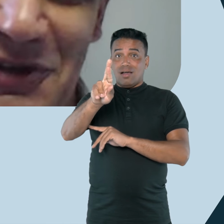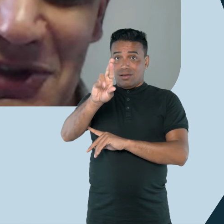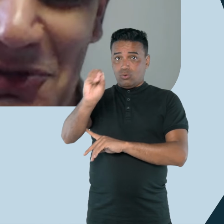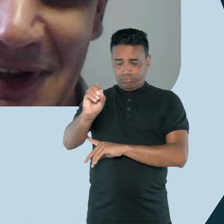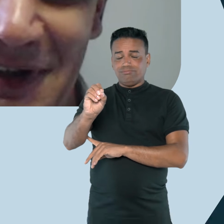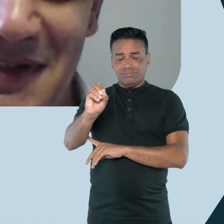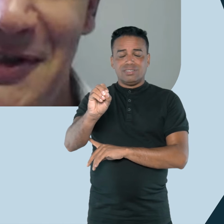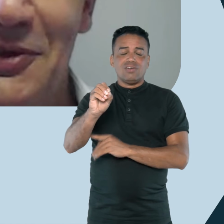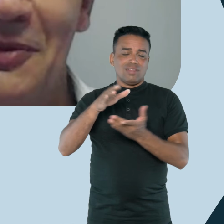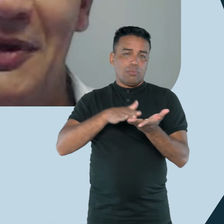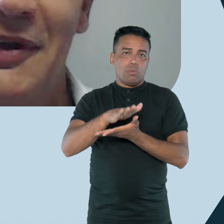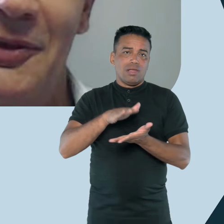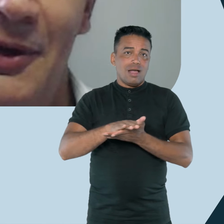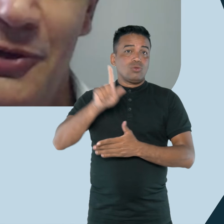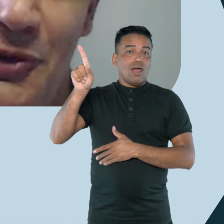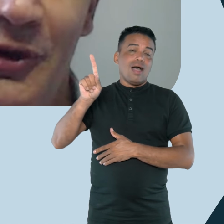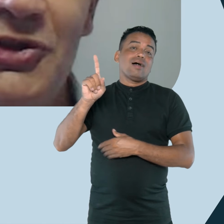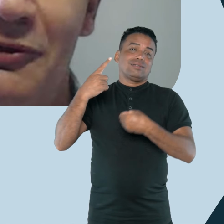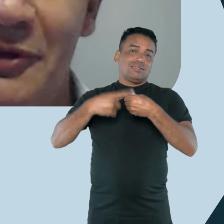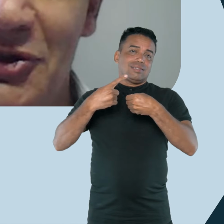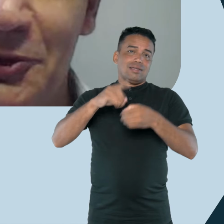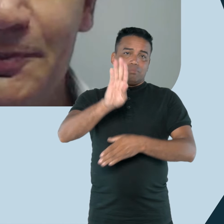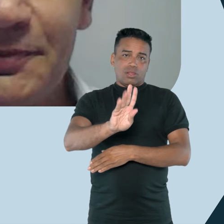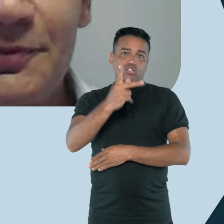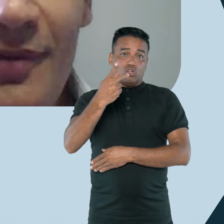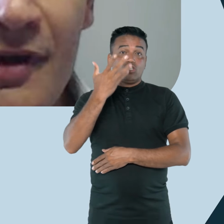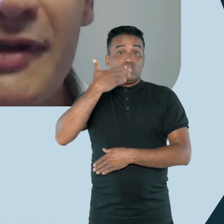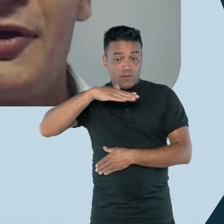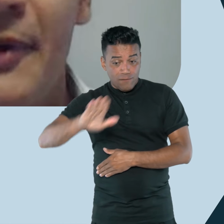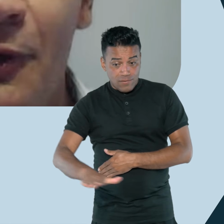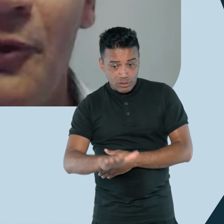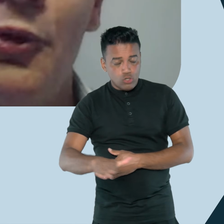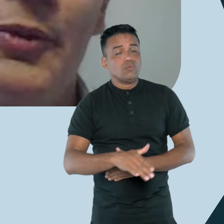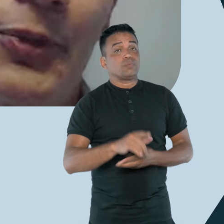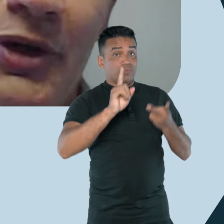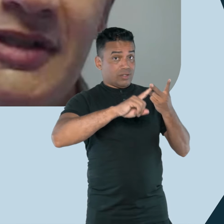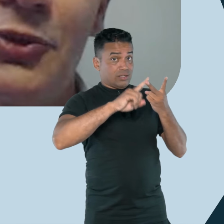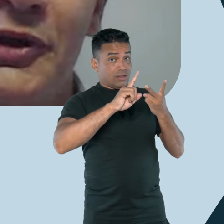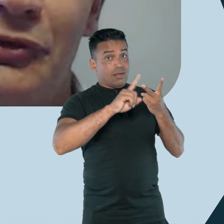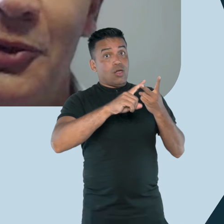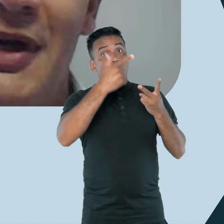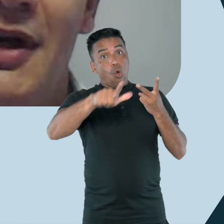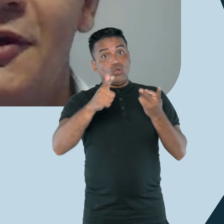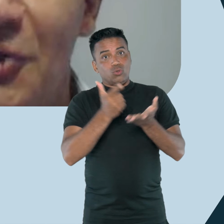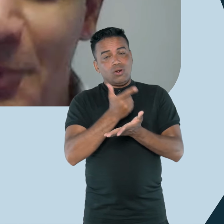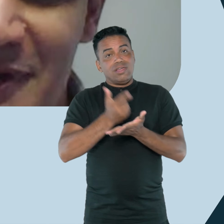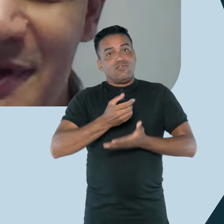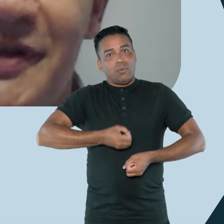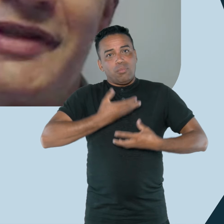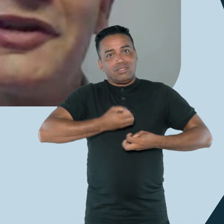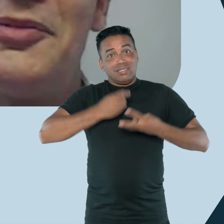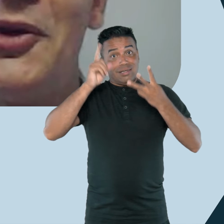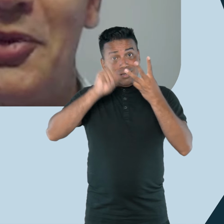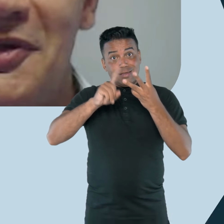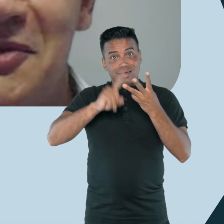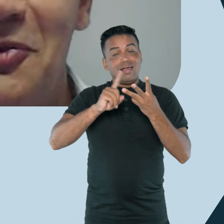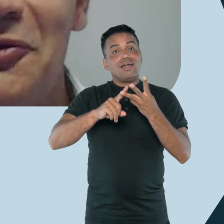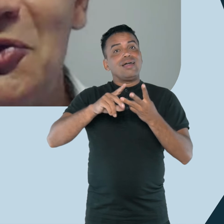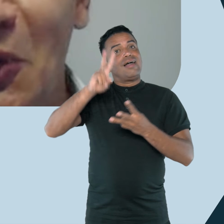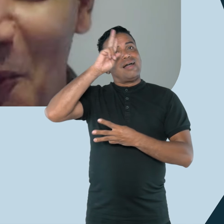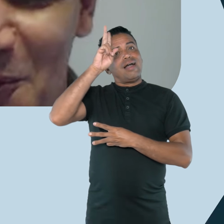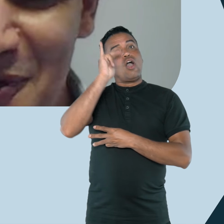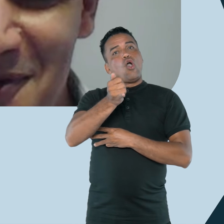em breve, a gente vai estar lançando também ele em Belo Horizonte, um infantil. E também o meu próximo livro de poesias e também o